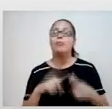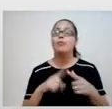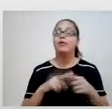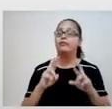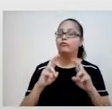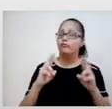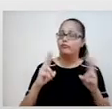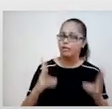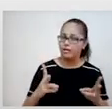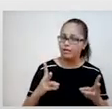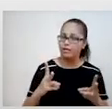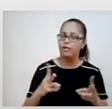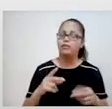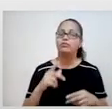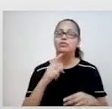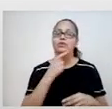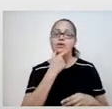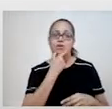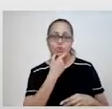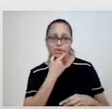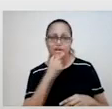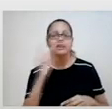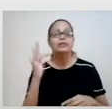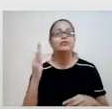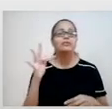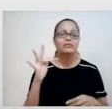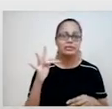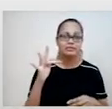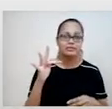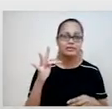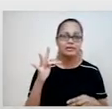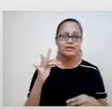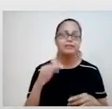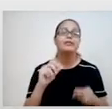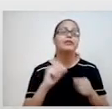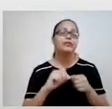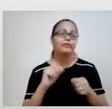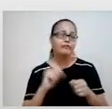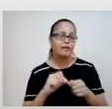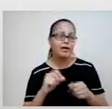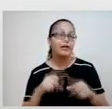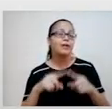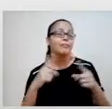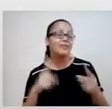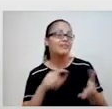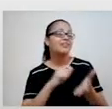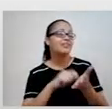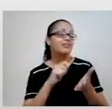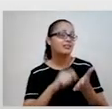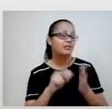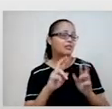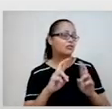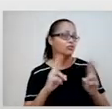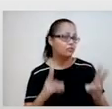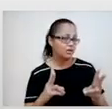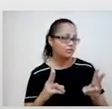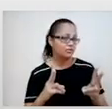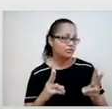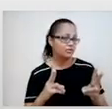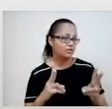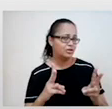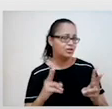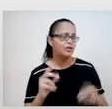outras línguas, né, do francês, que se fala de um jeito, mas na hora que você vai ler a escrita é diferente. Será que português